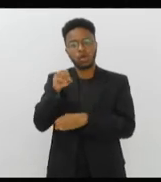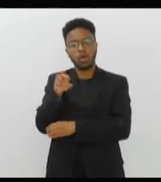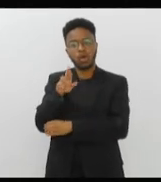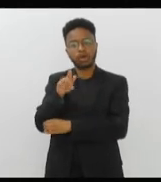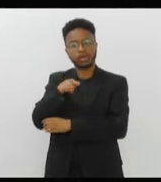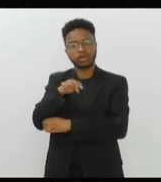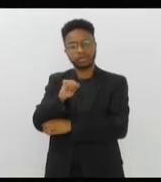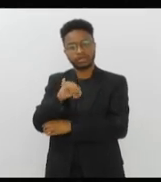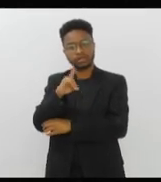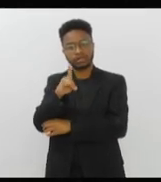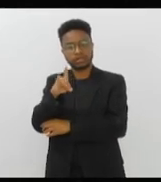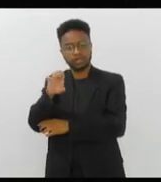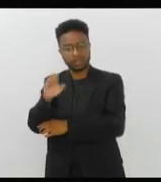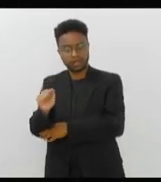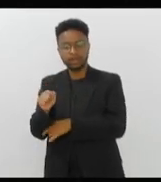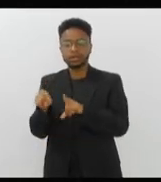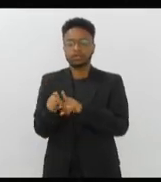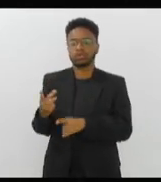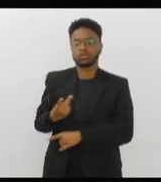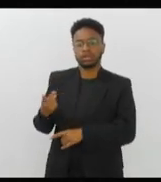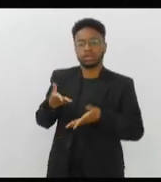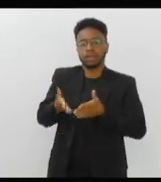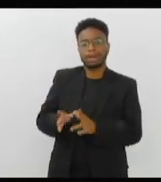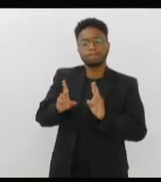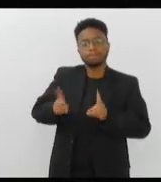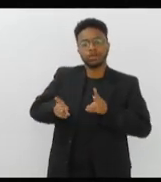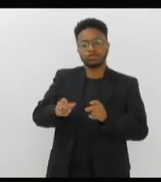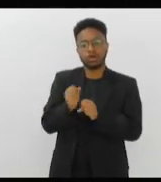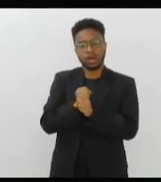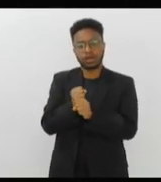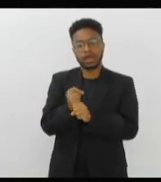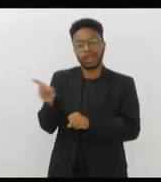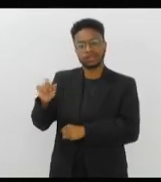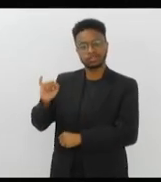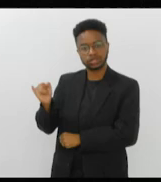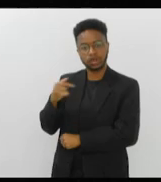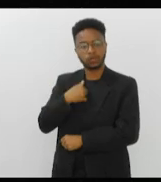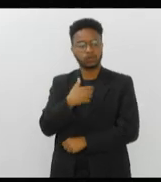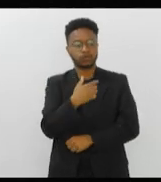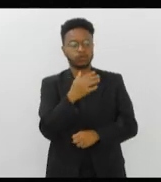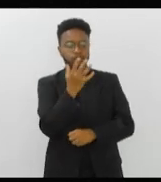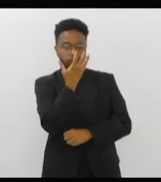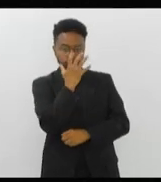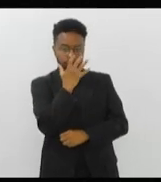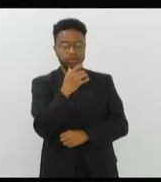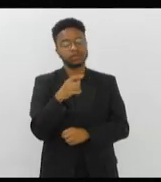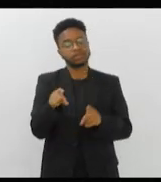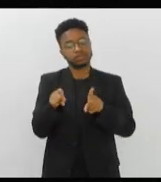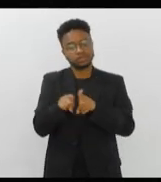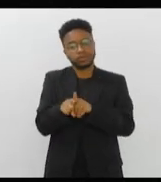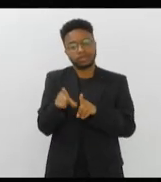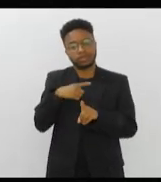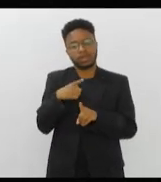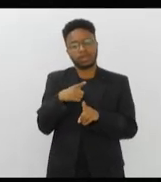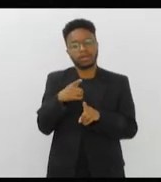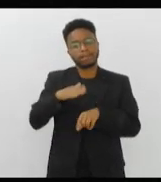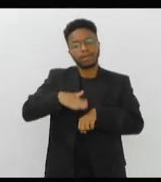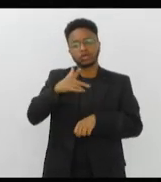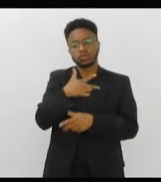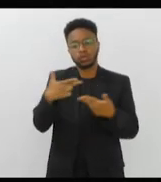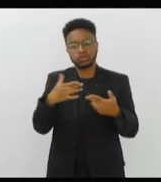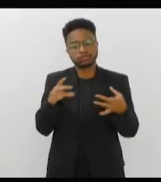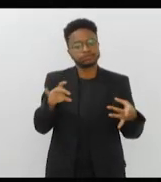em 1968, Tia Ju em janeiro e eu em fevereiro. Certamente, temos muito mais coisas que nos aproximam do que nos